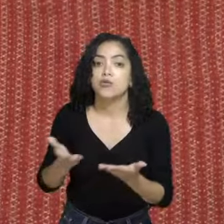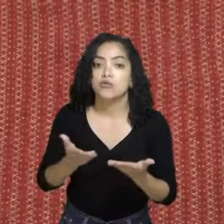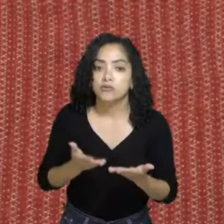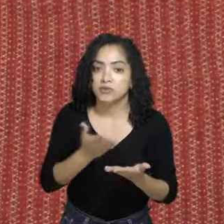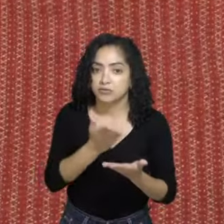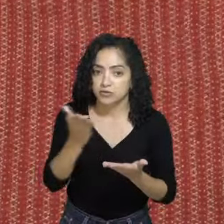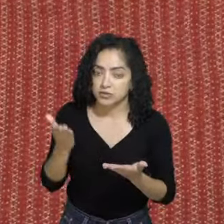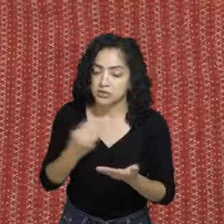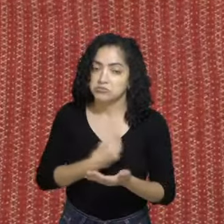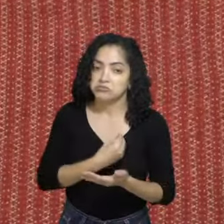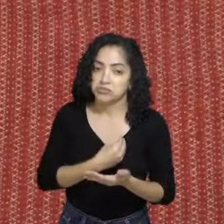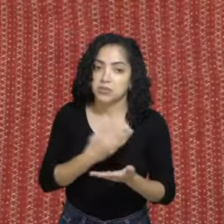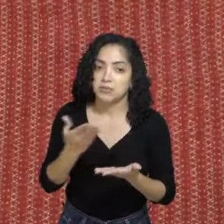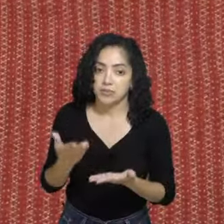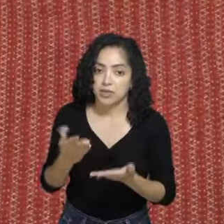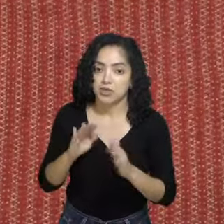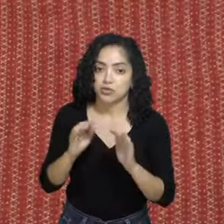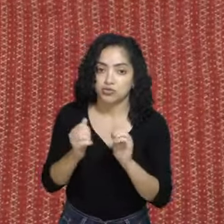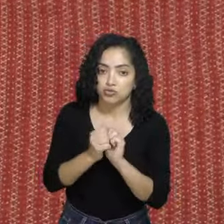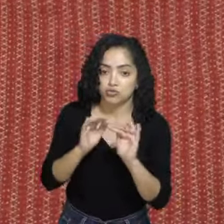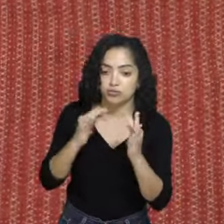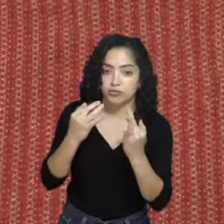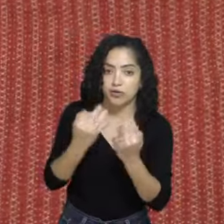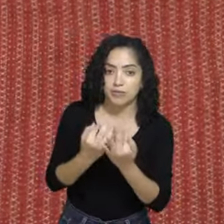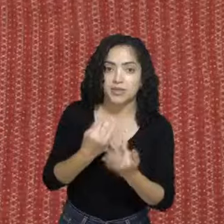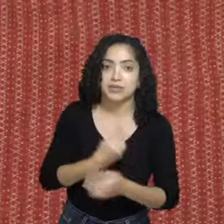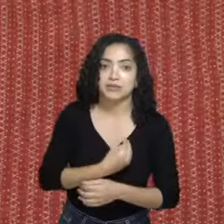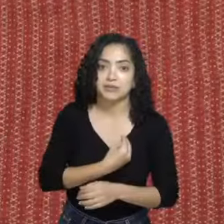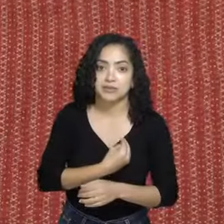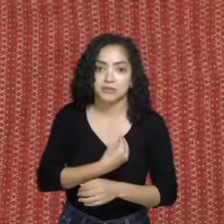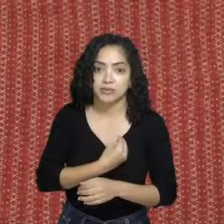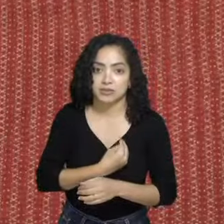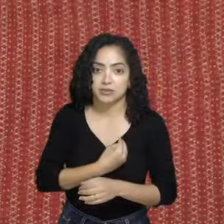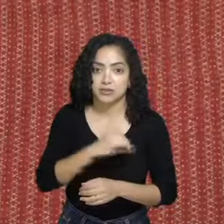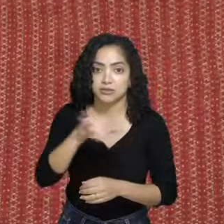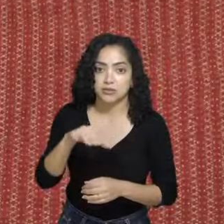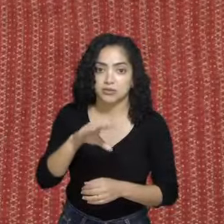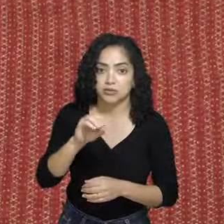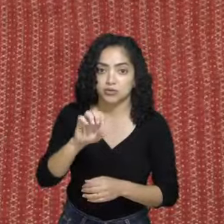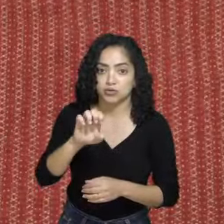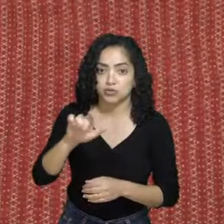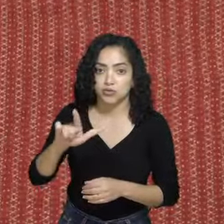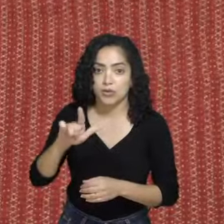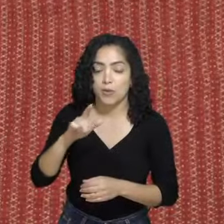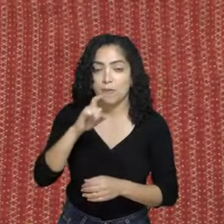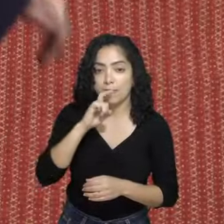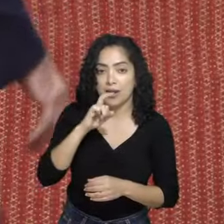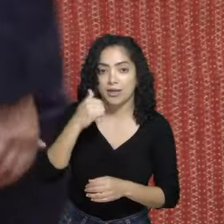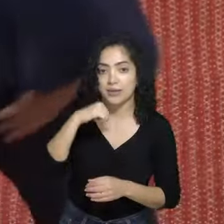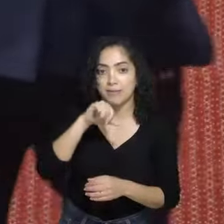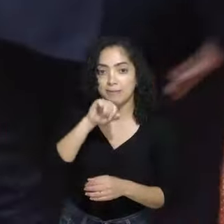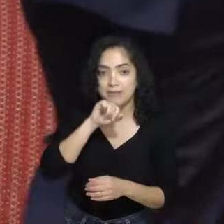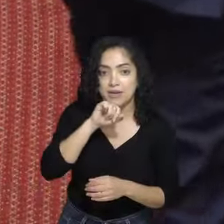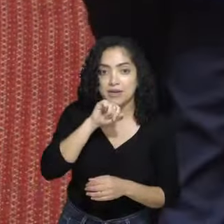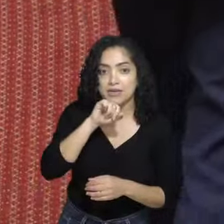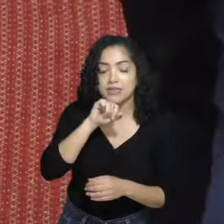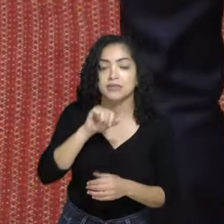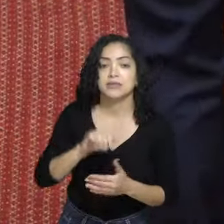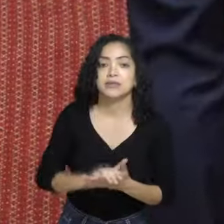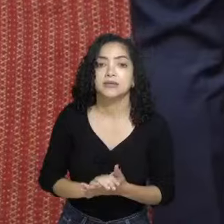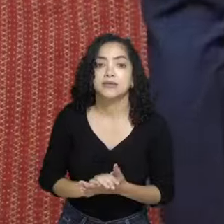fazer presente junto com a família, que está aqui presente o seu Joel, que é o pai, a mãe, a dona Gianete,